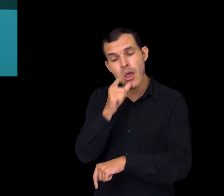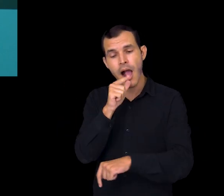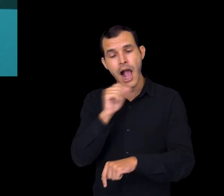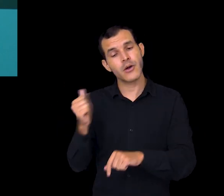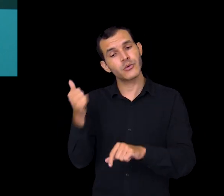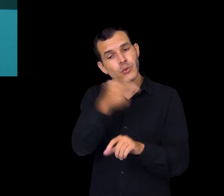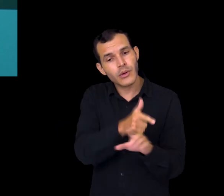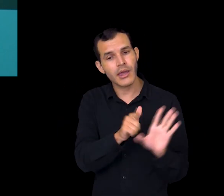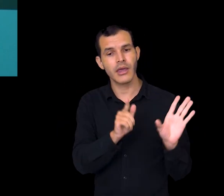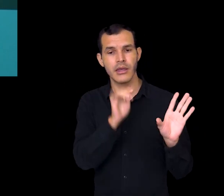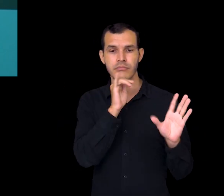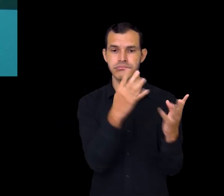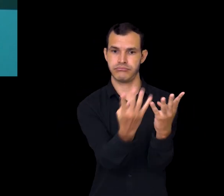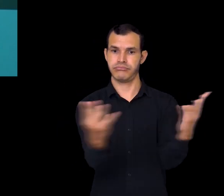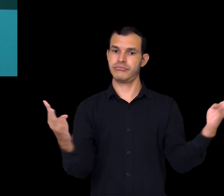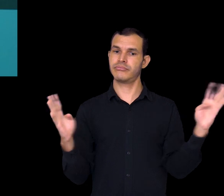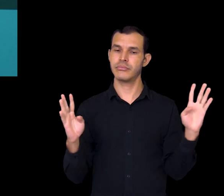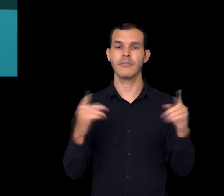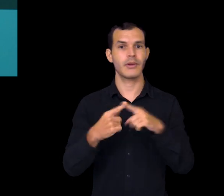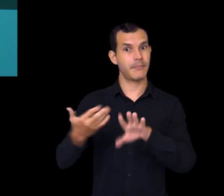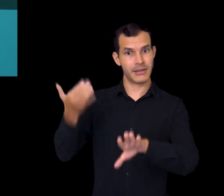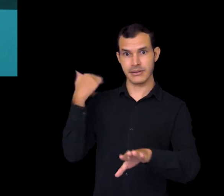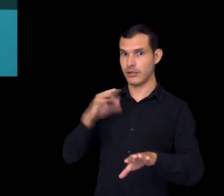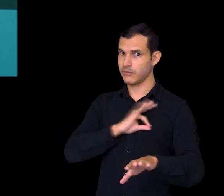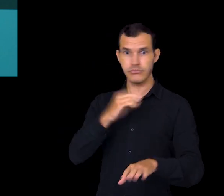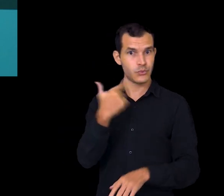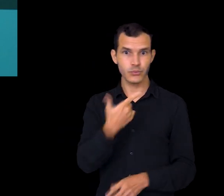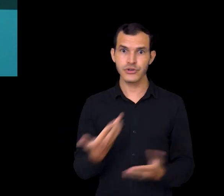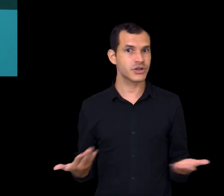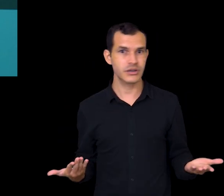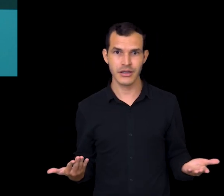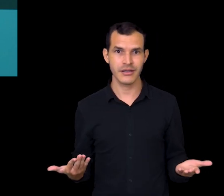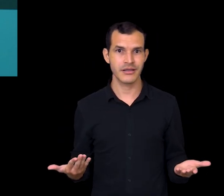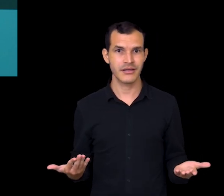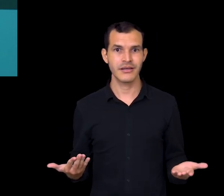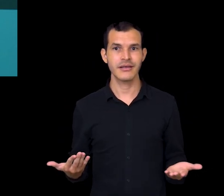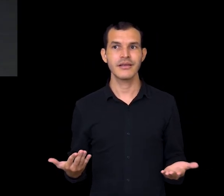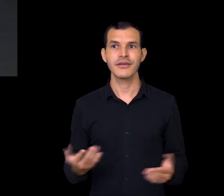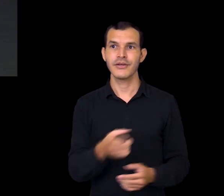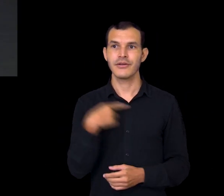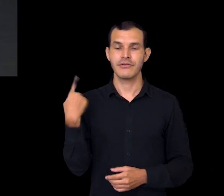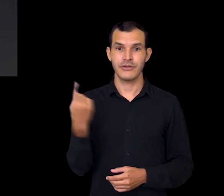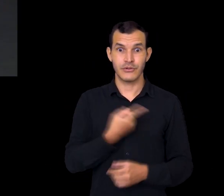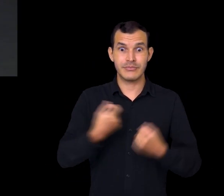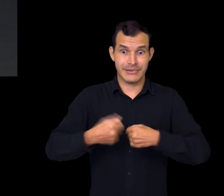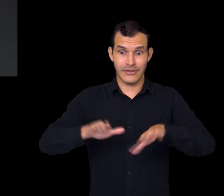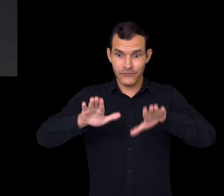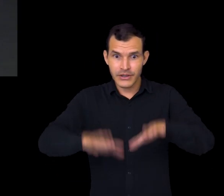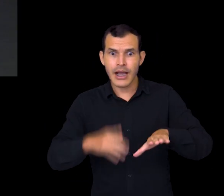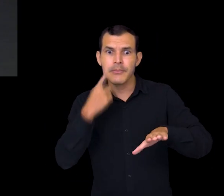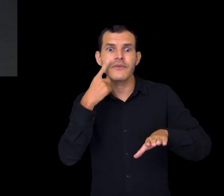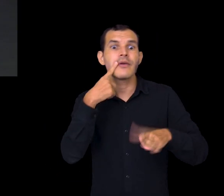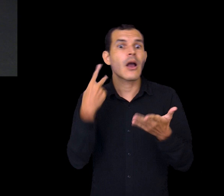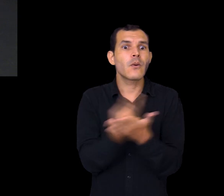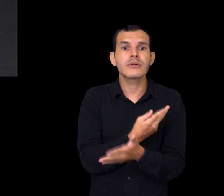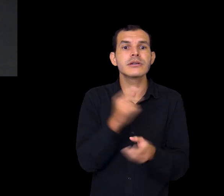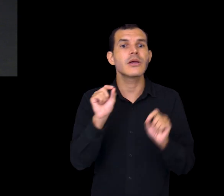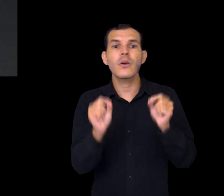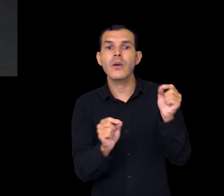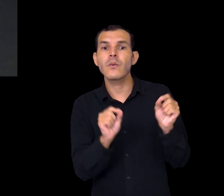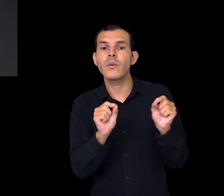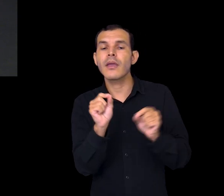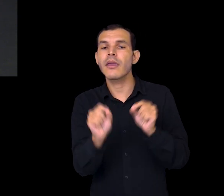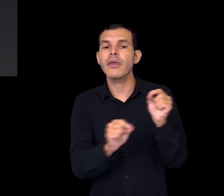estava aqui nas invasões, nós éramos obrigados a ficar aqui também, para ver o que acontecia e o que a gente ia fazer. Nós éramos responsáveis pela manutenção e